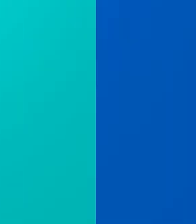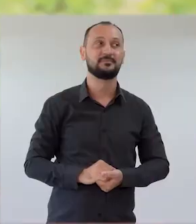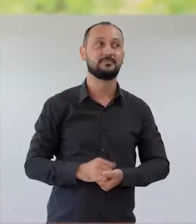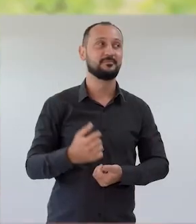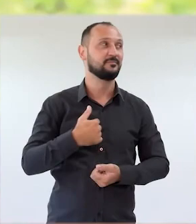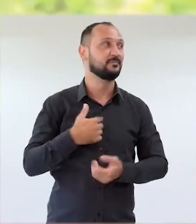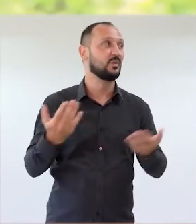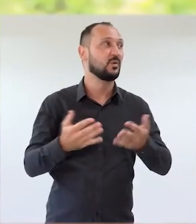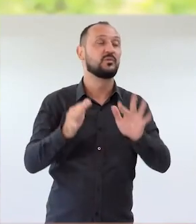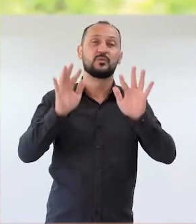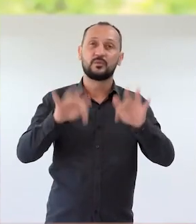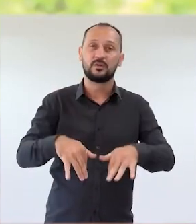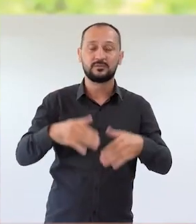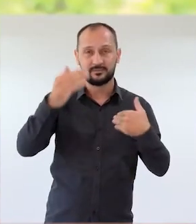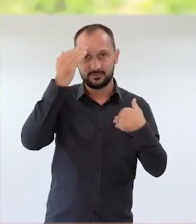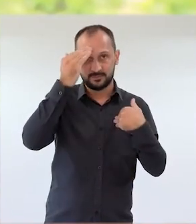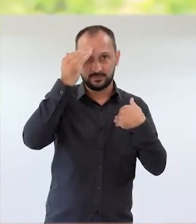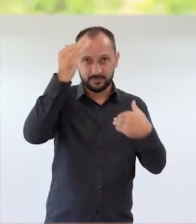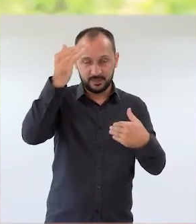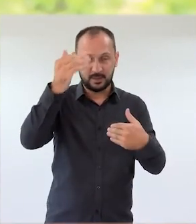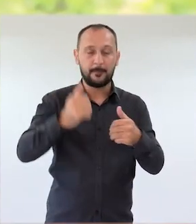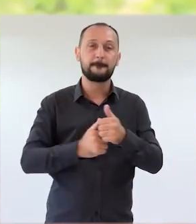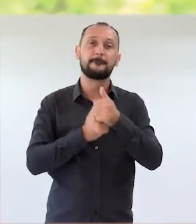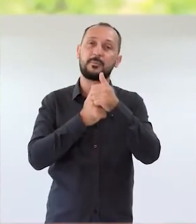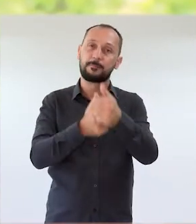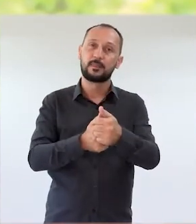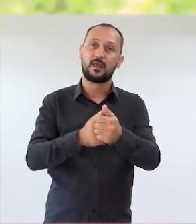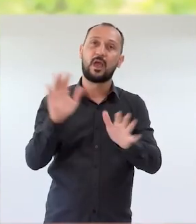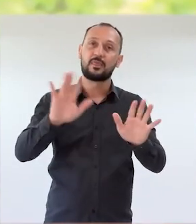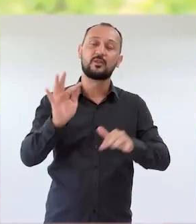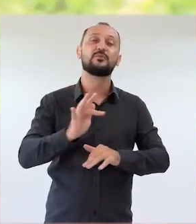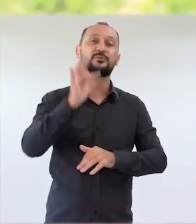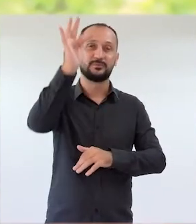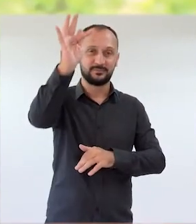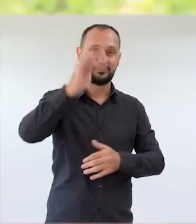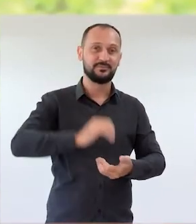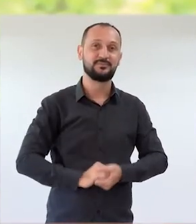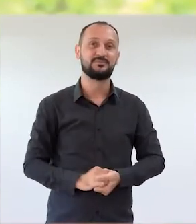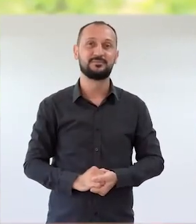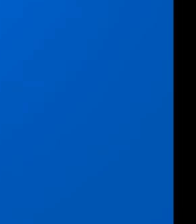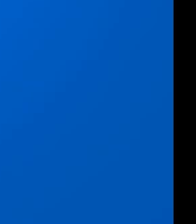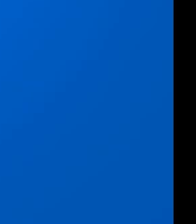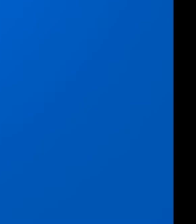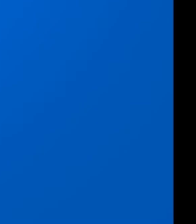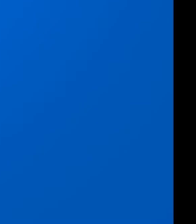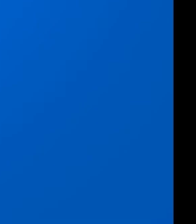Eu vou ficando por aqui, obrigada pela companhia e até a próxima edição.